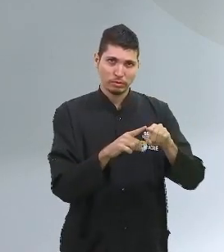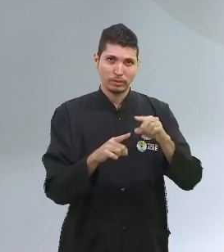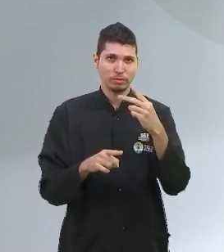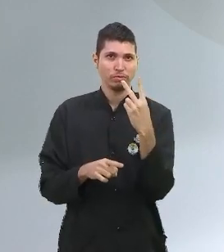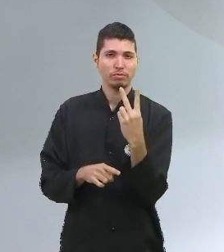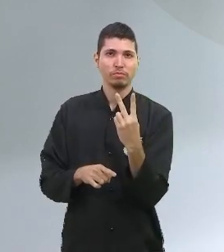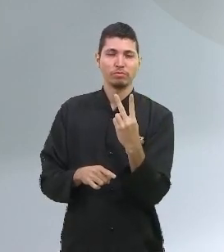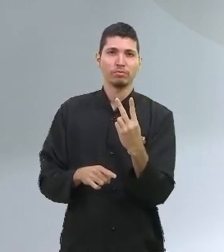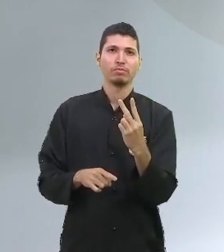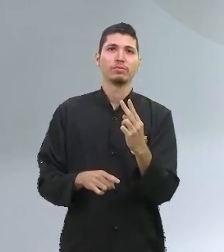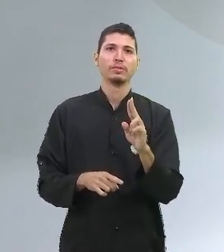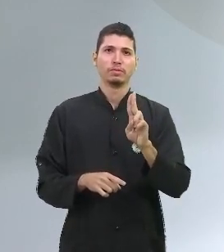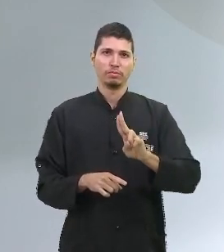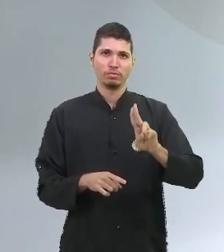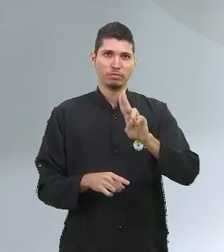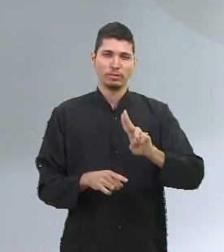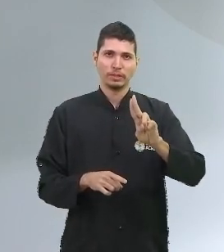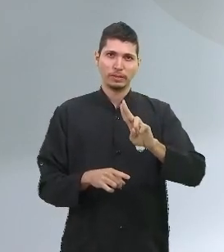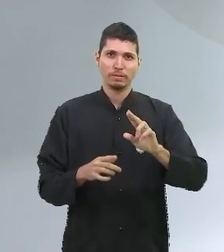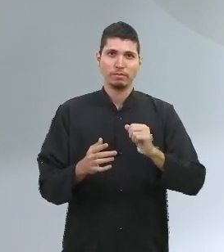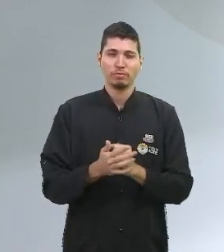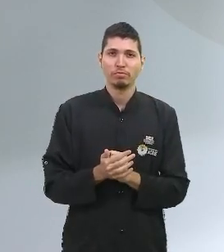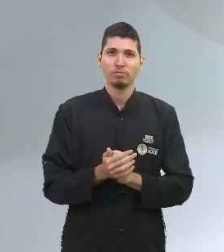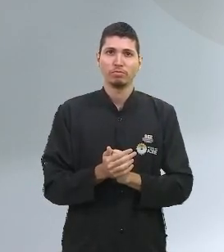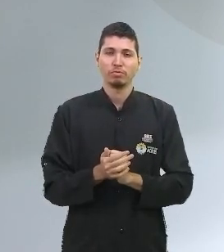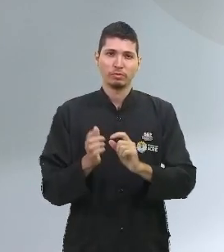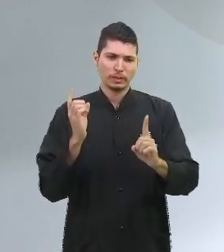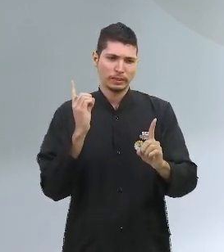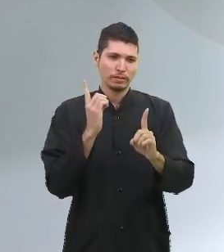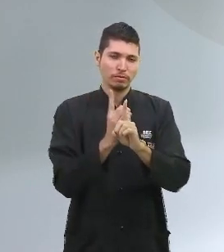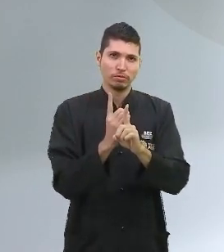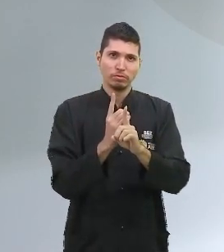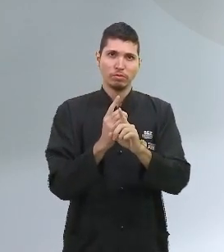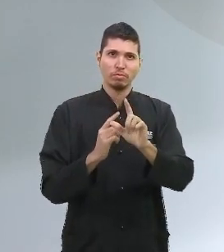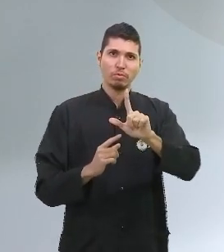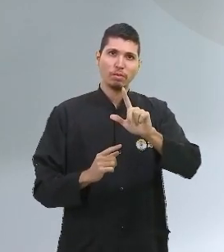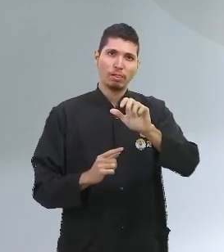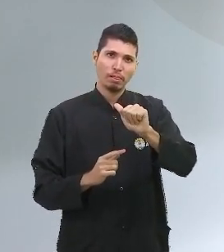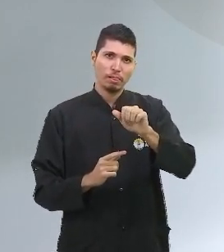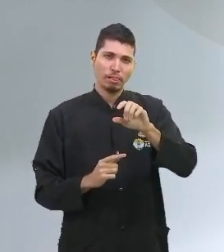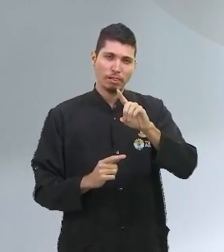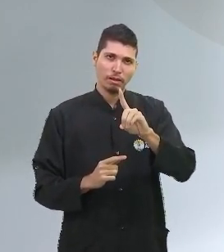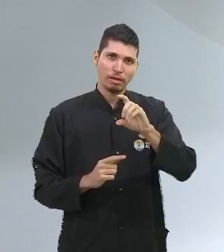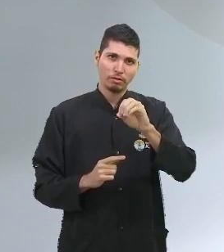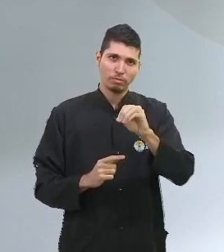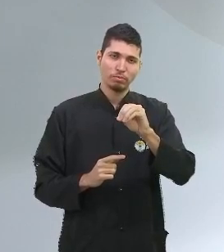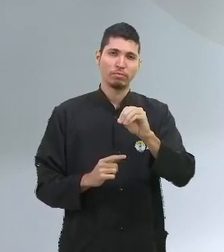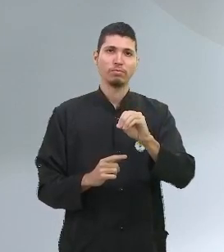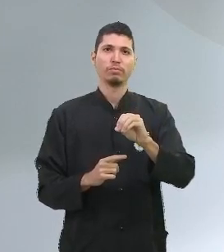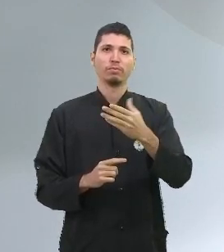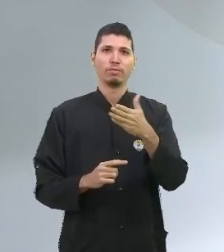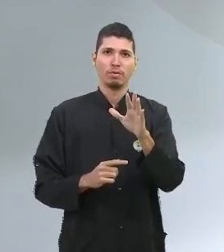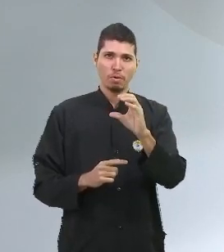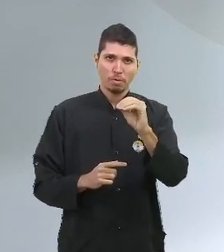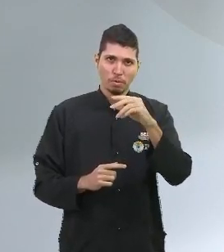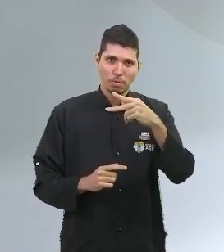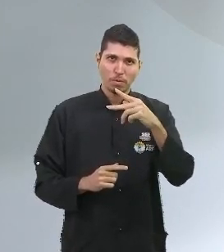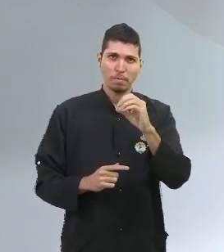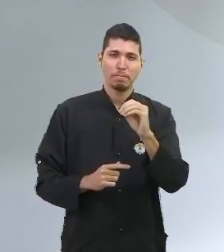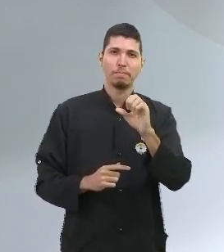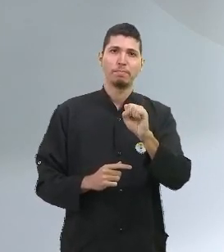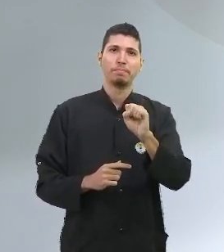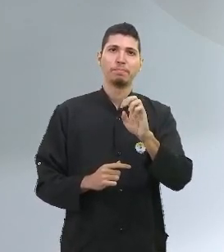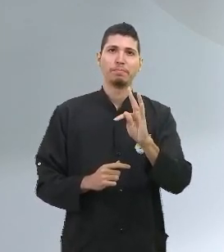tiver esses três elementos, você consegue determinar o lado oposto àquele ângulo dado. A lei dos senos é